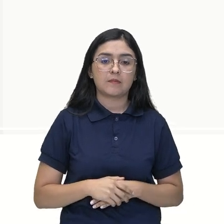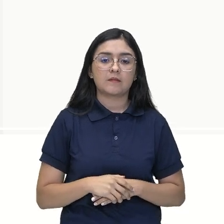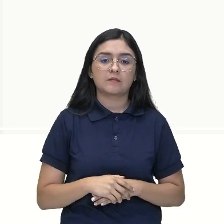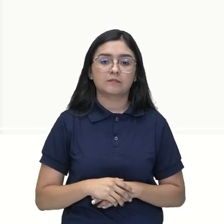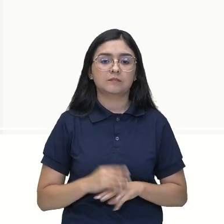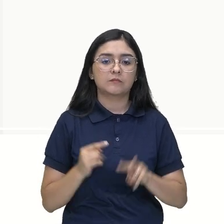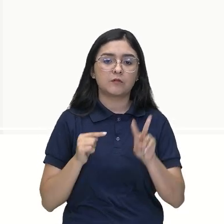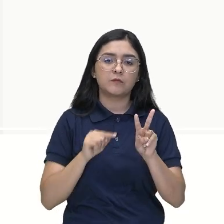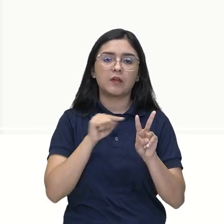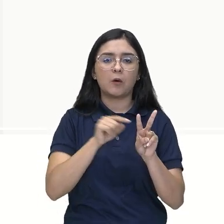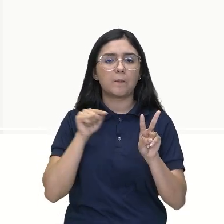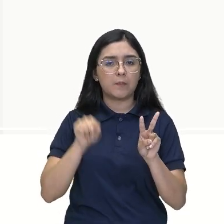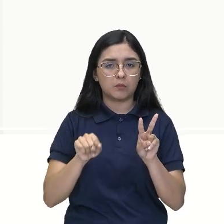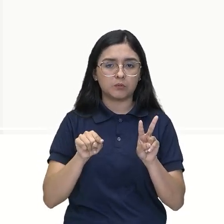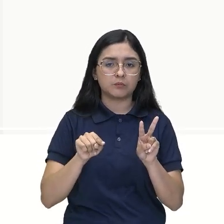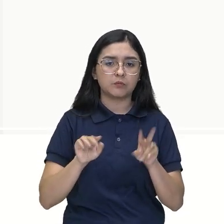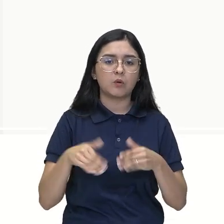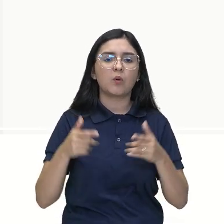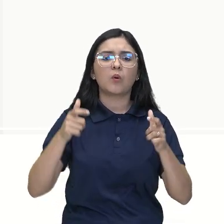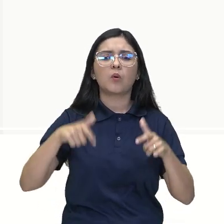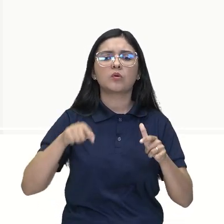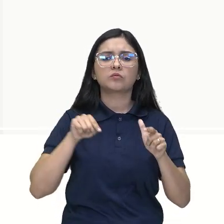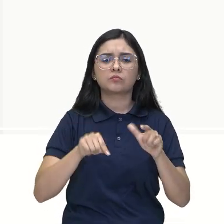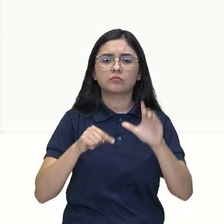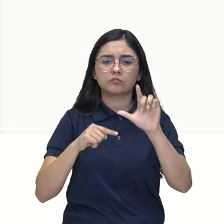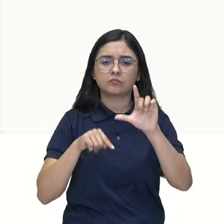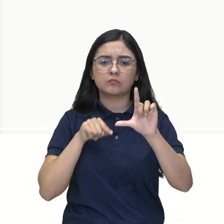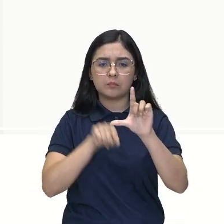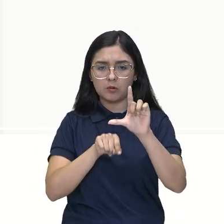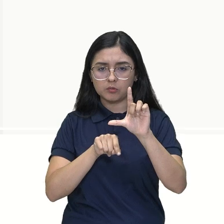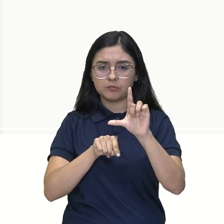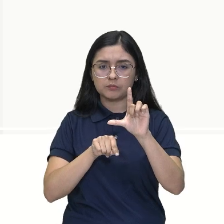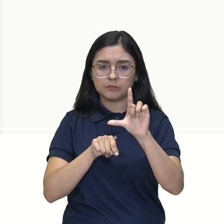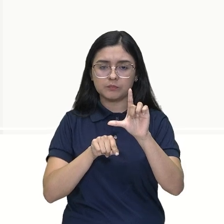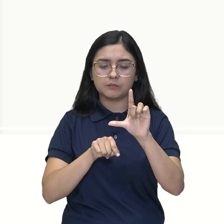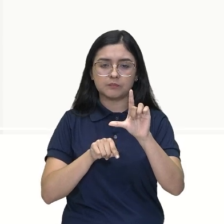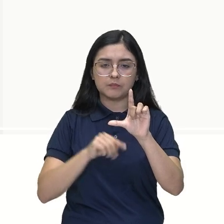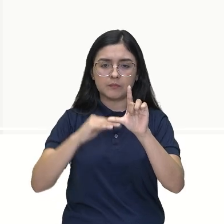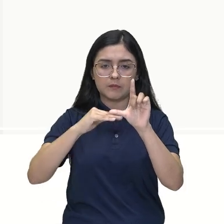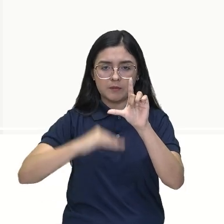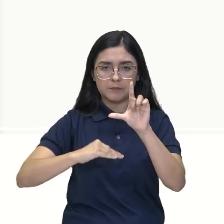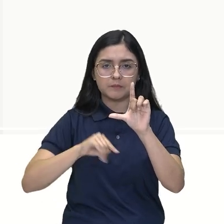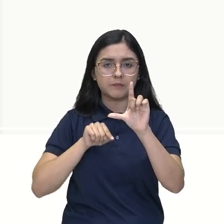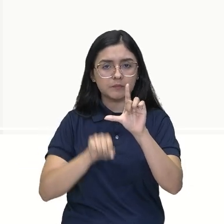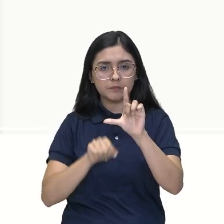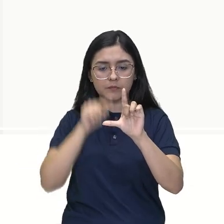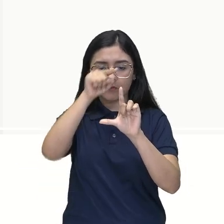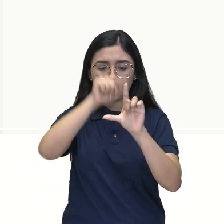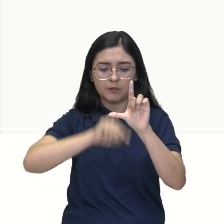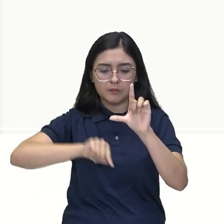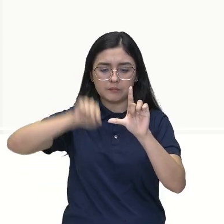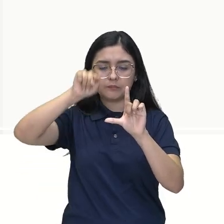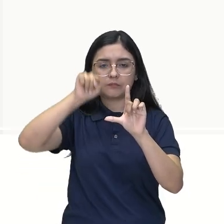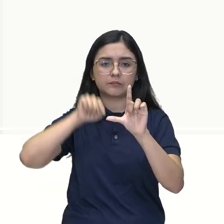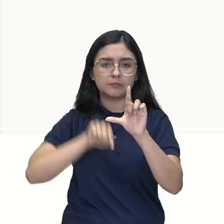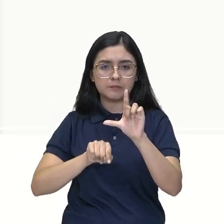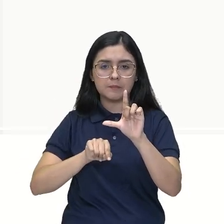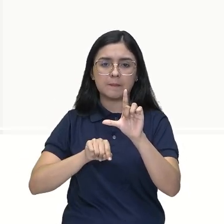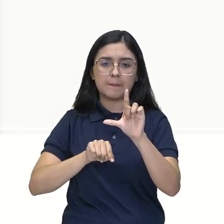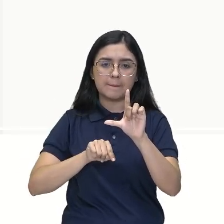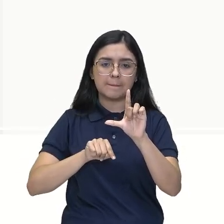do vértice, tá? Onde é o vértice? É bem aqui nesse ponto, onde a parábola